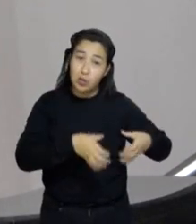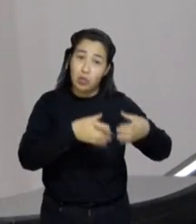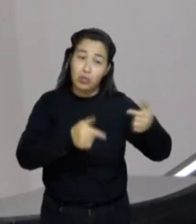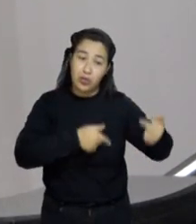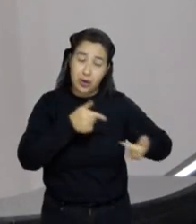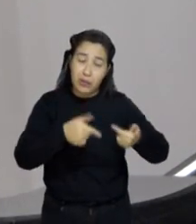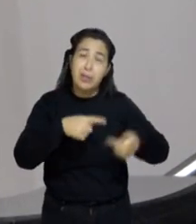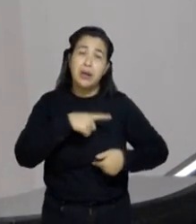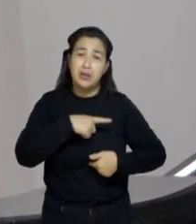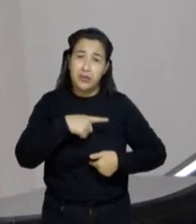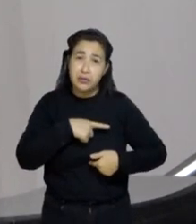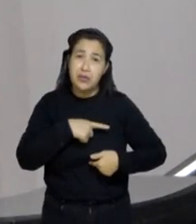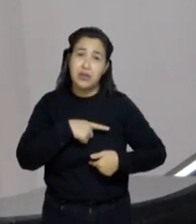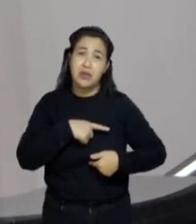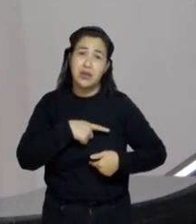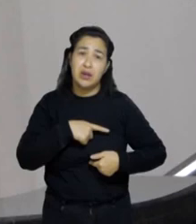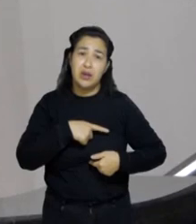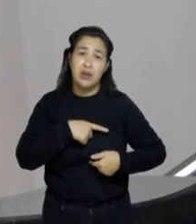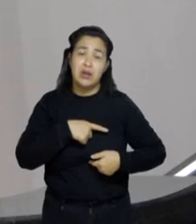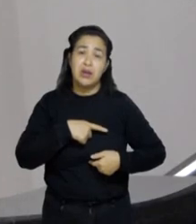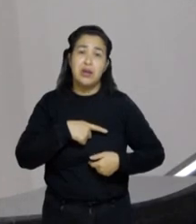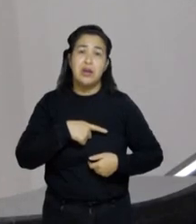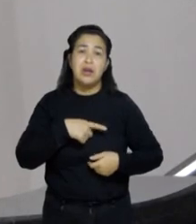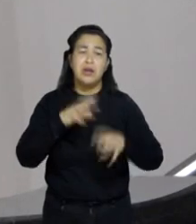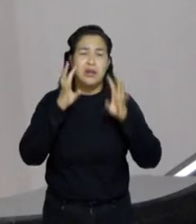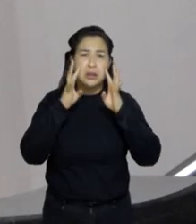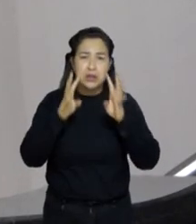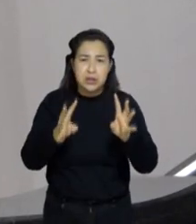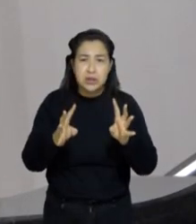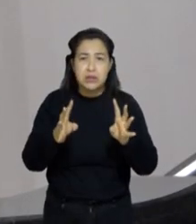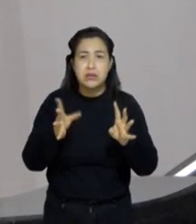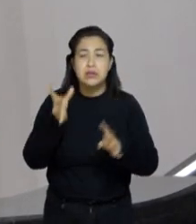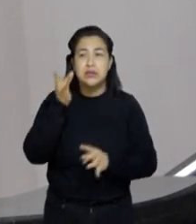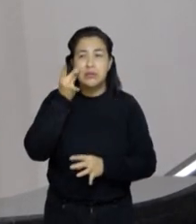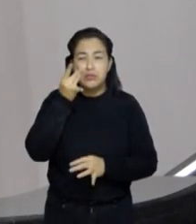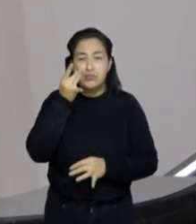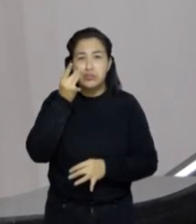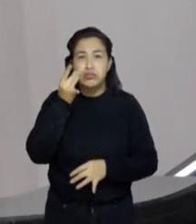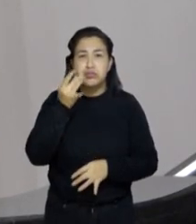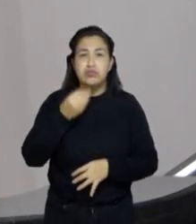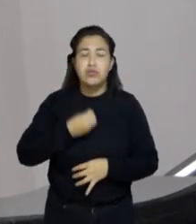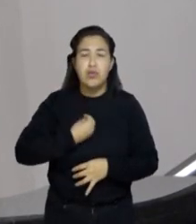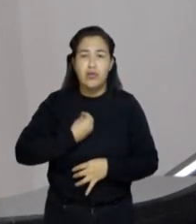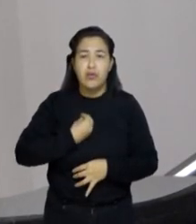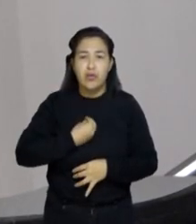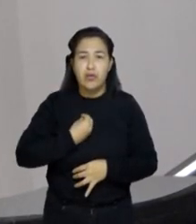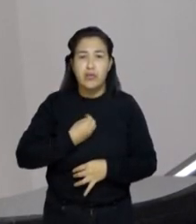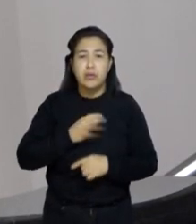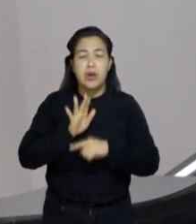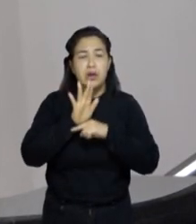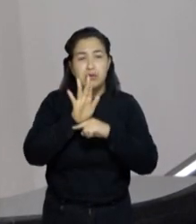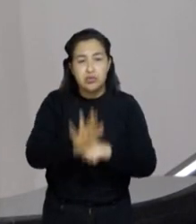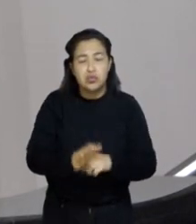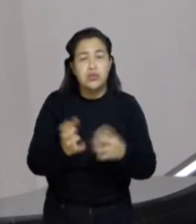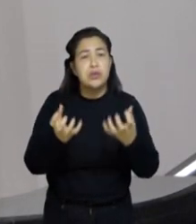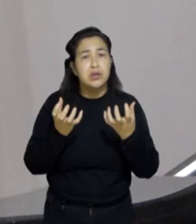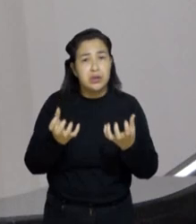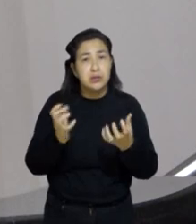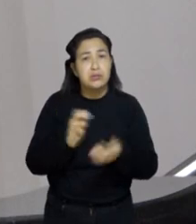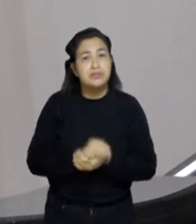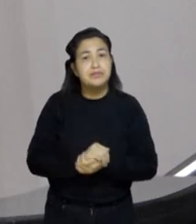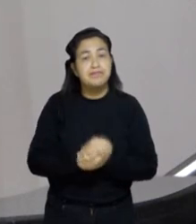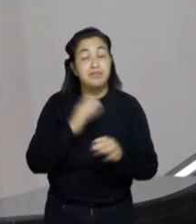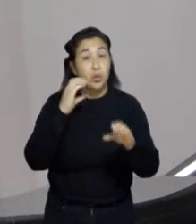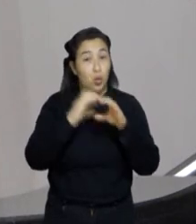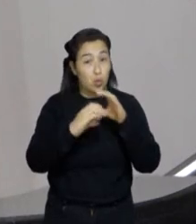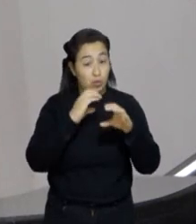presença física, principalmente no escutar e principalmente na visão de querer contribuir e servir. Sempre disse de que comunicação,